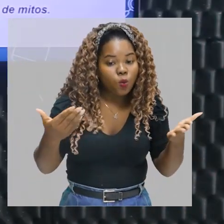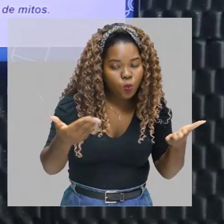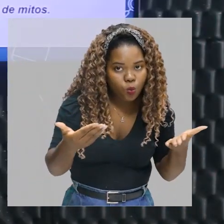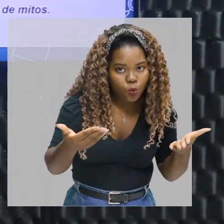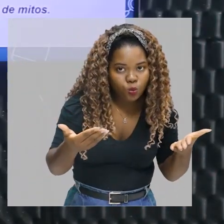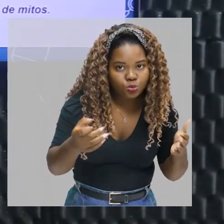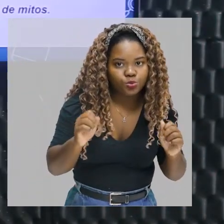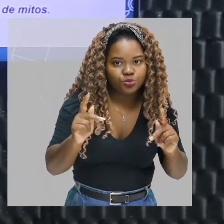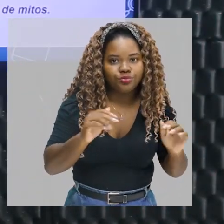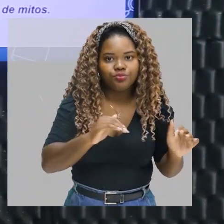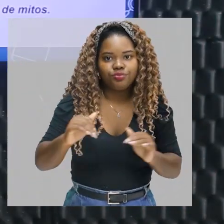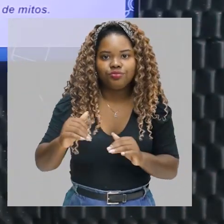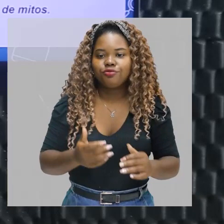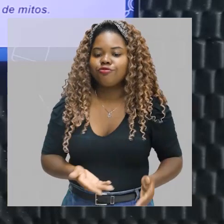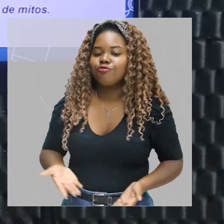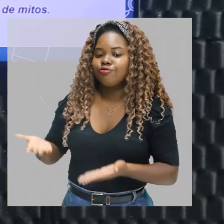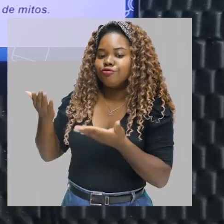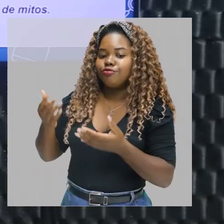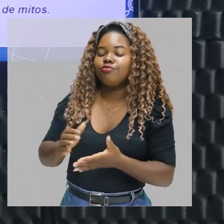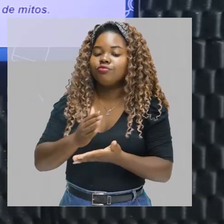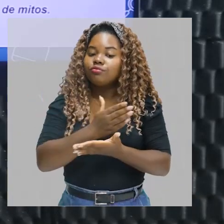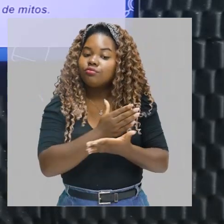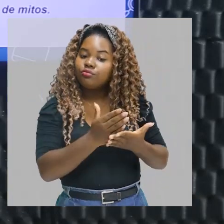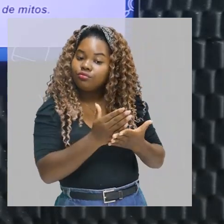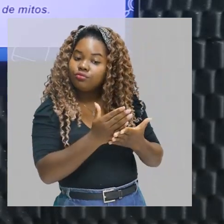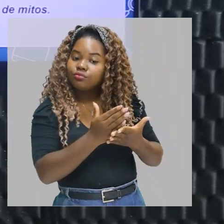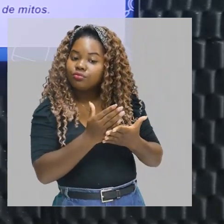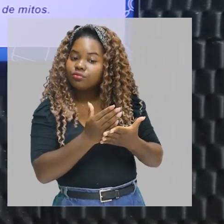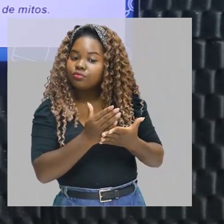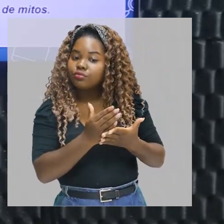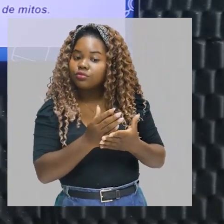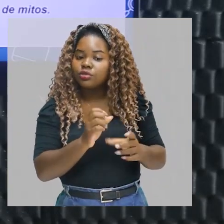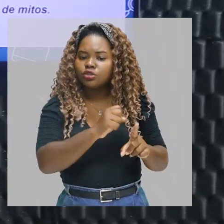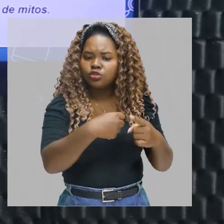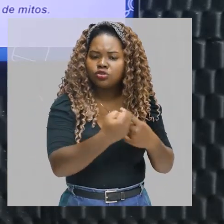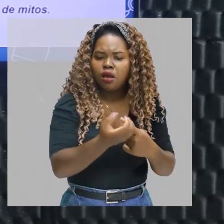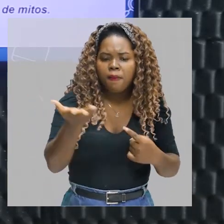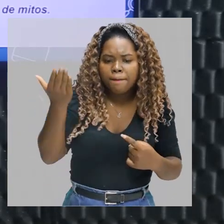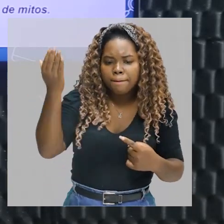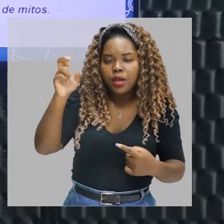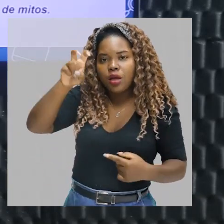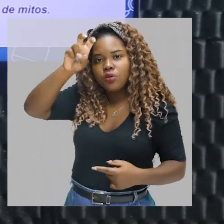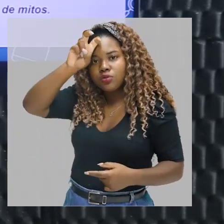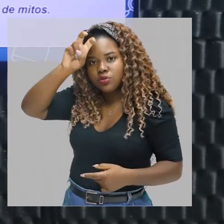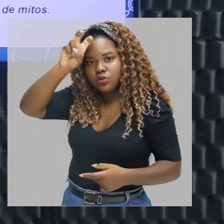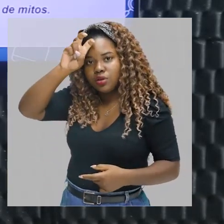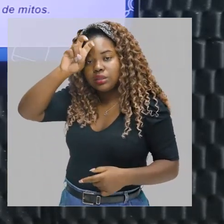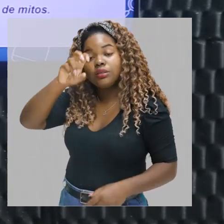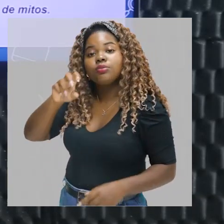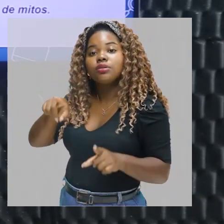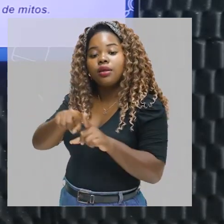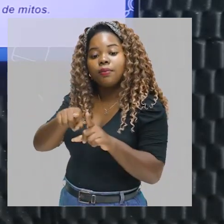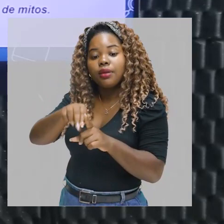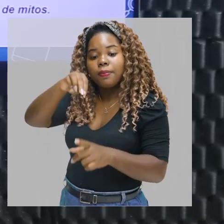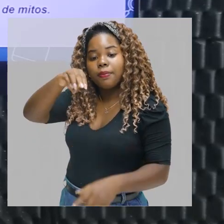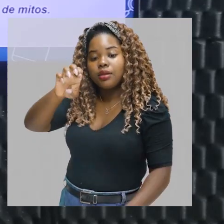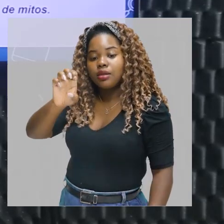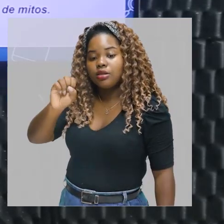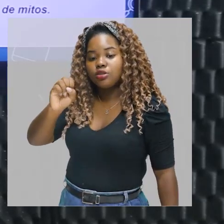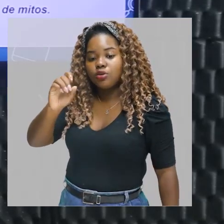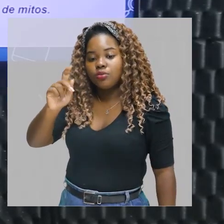Bom, então a gente começa aqui com sociedades bem antigas, né? Os egípcios e os mesopotâmicos,